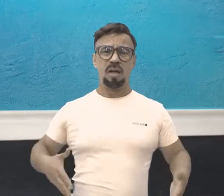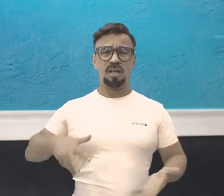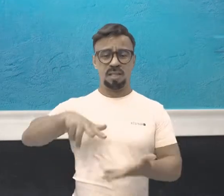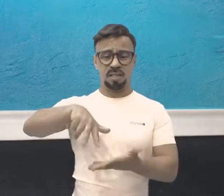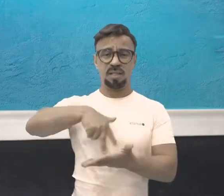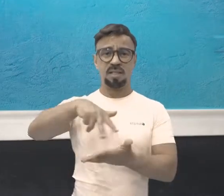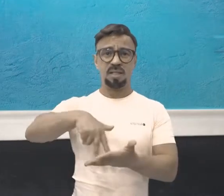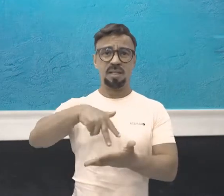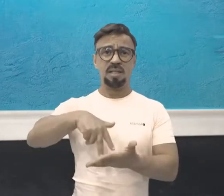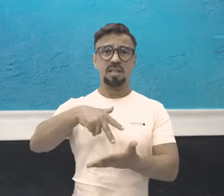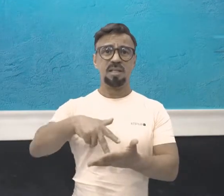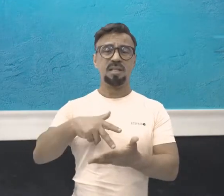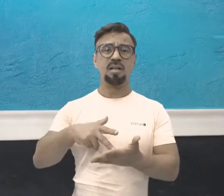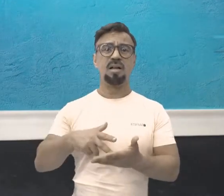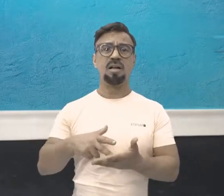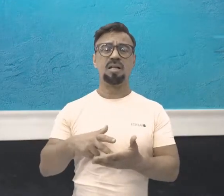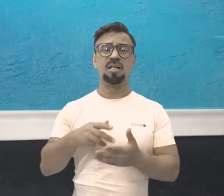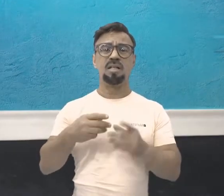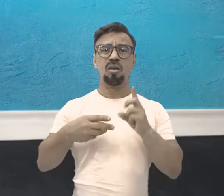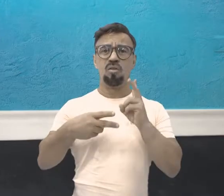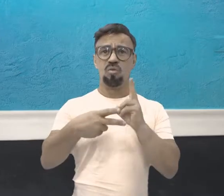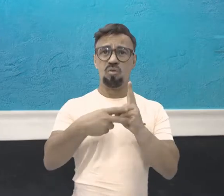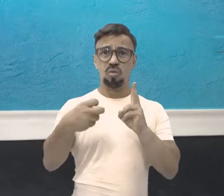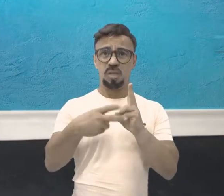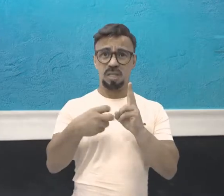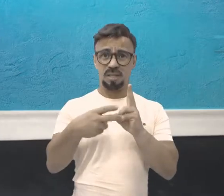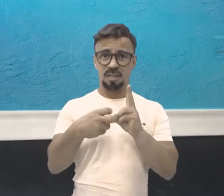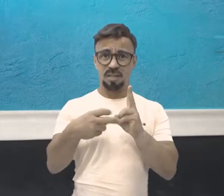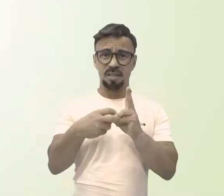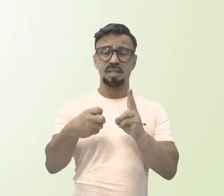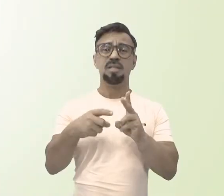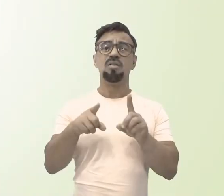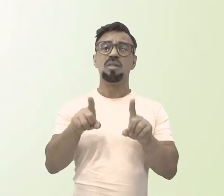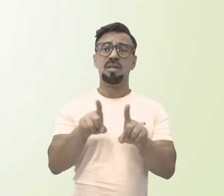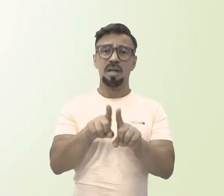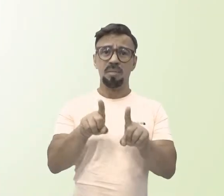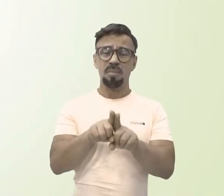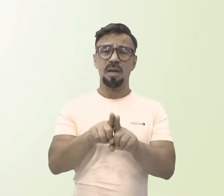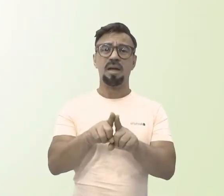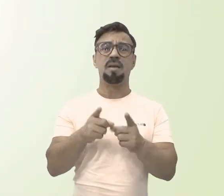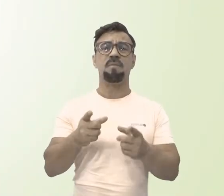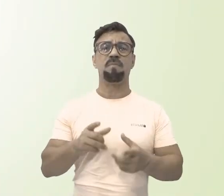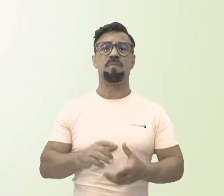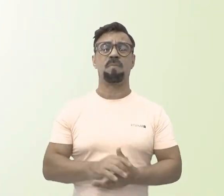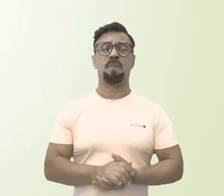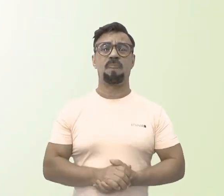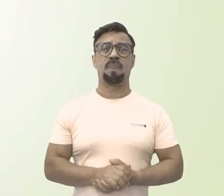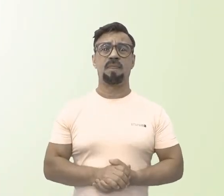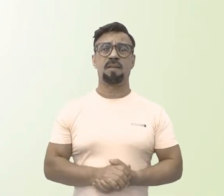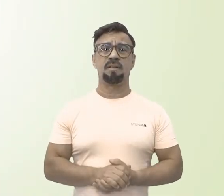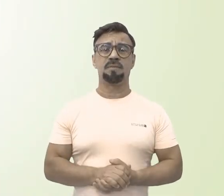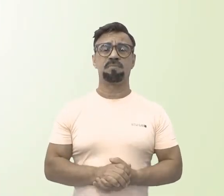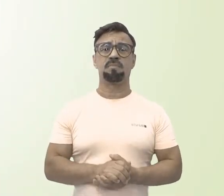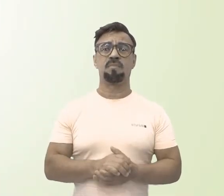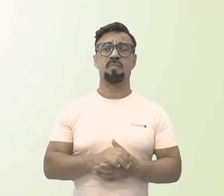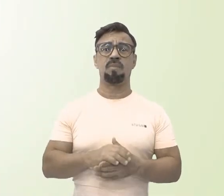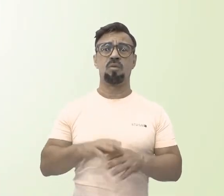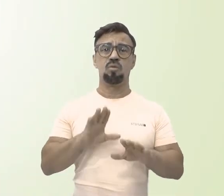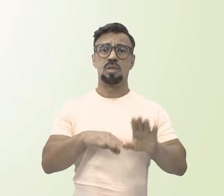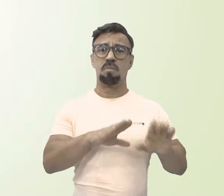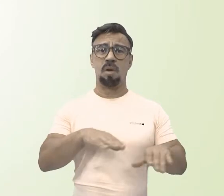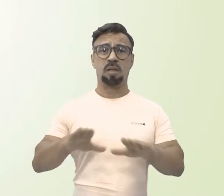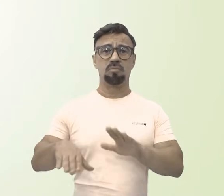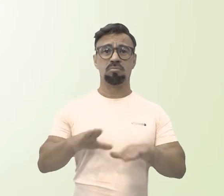São os caboclos de penas, que são os índios, mas que é uma figura facultativa. Os